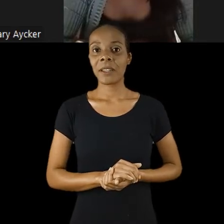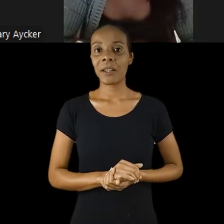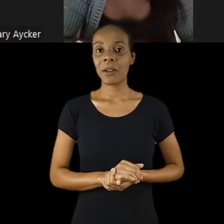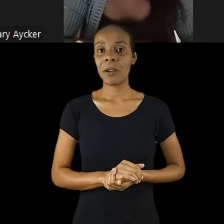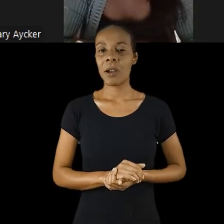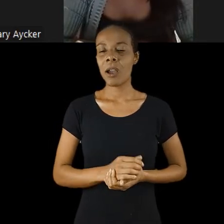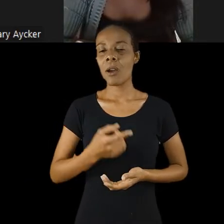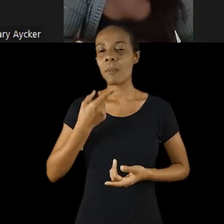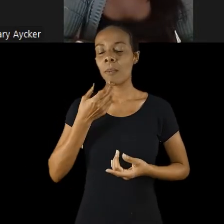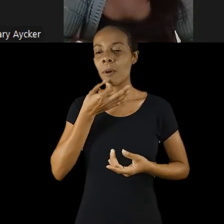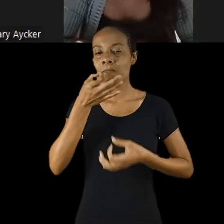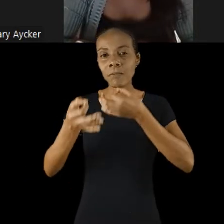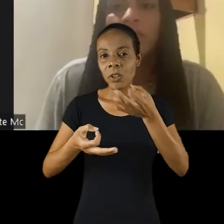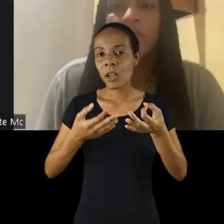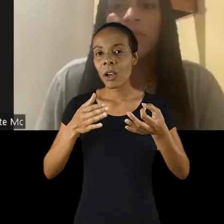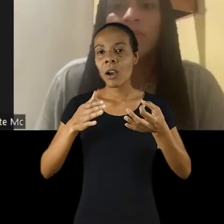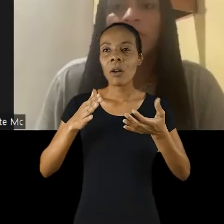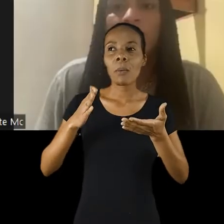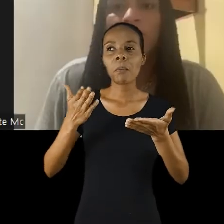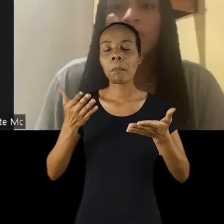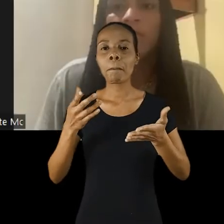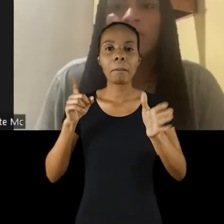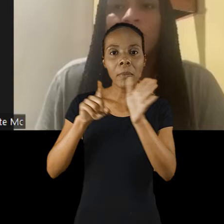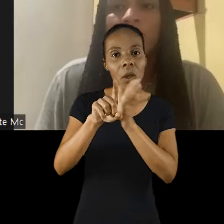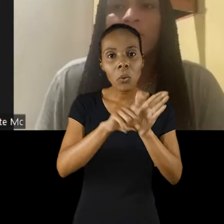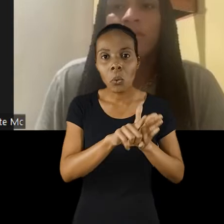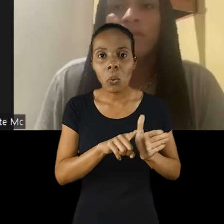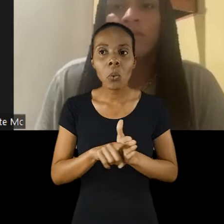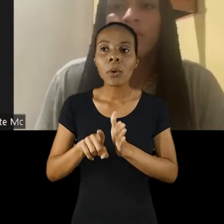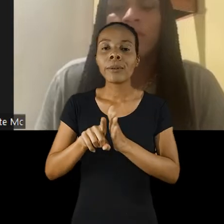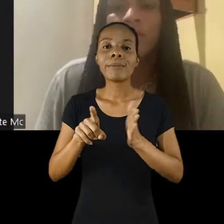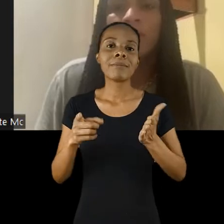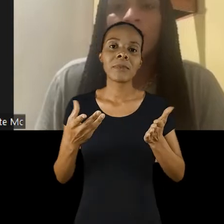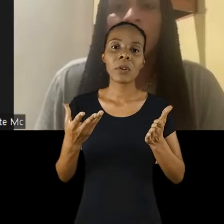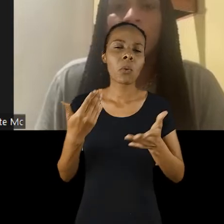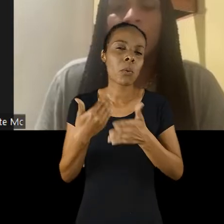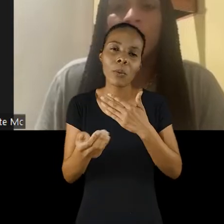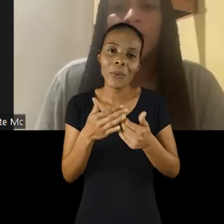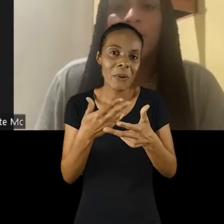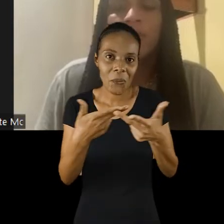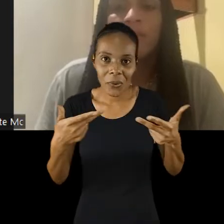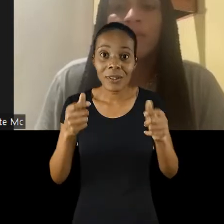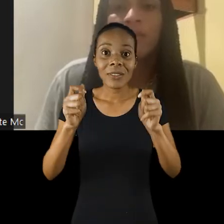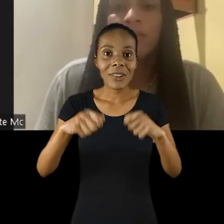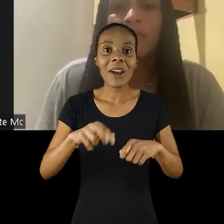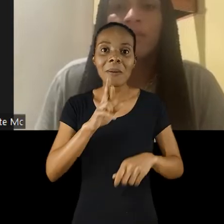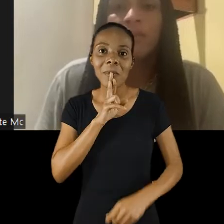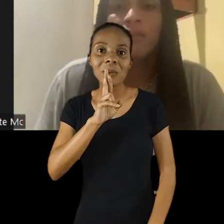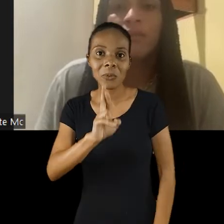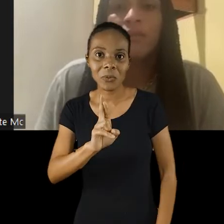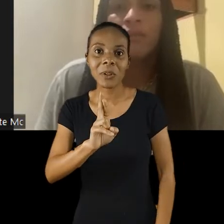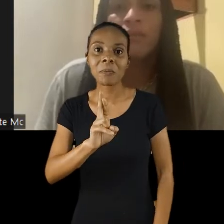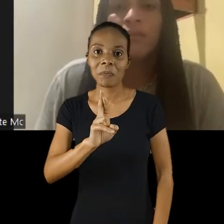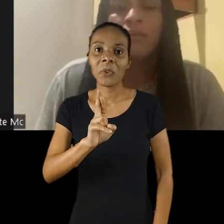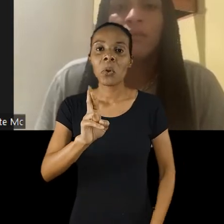assim, alguma pergunta ou alguma colocação ou qualquer coisa que possa ser respondida com algum dos trabalhos que